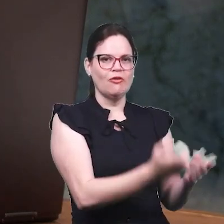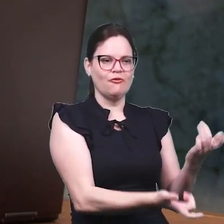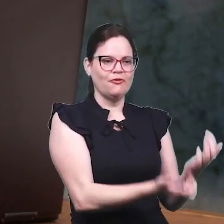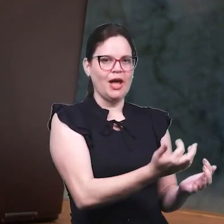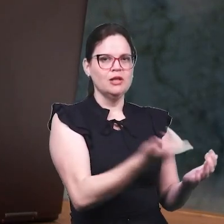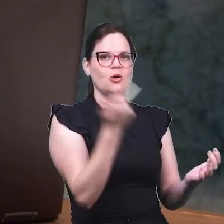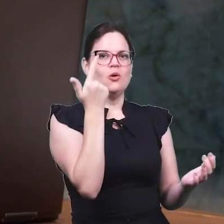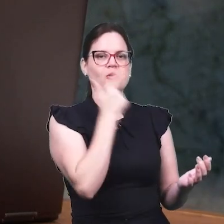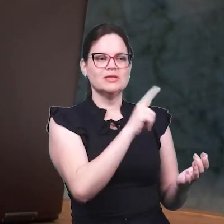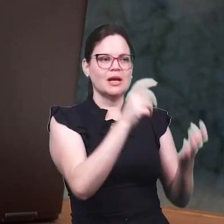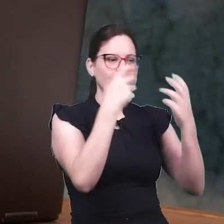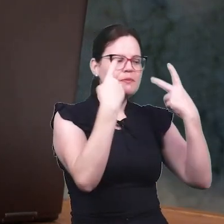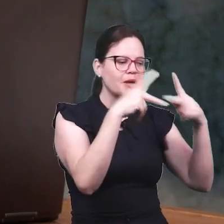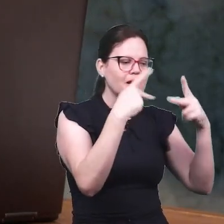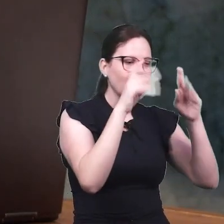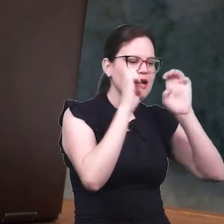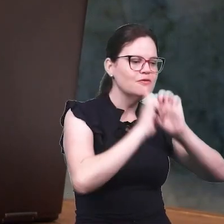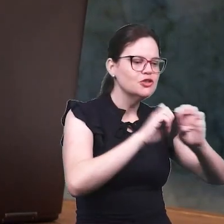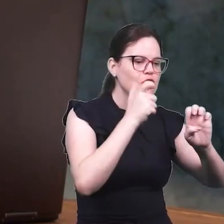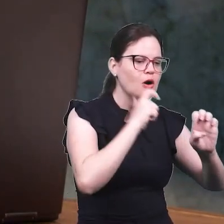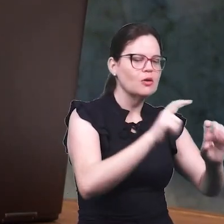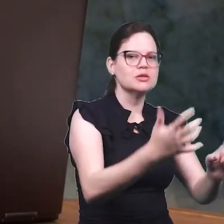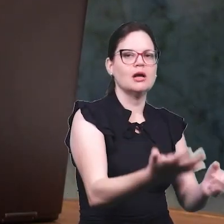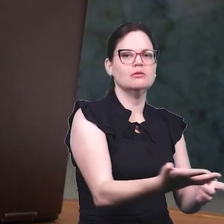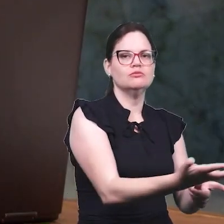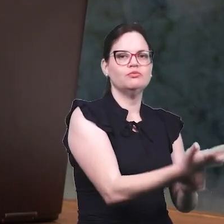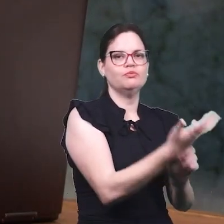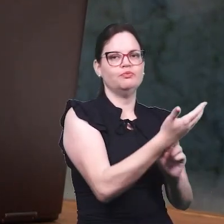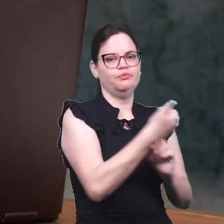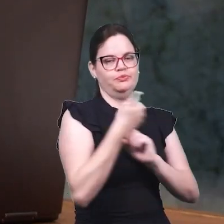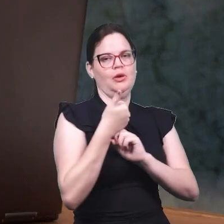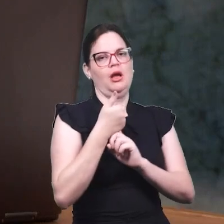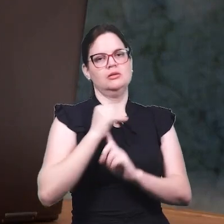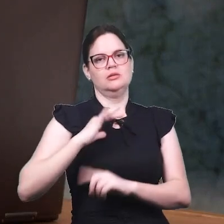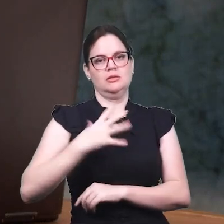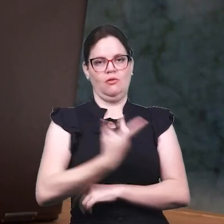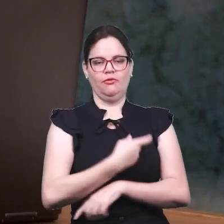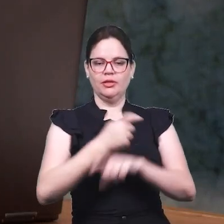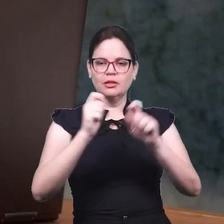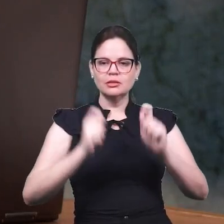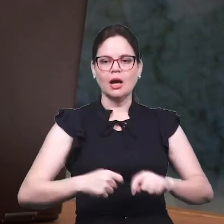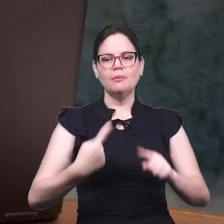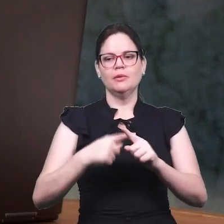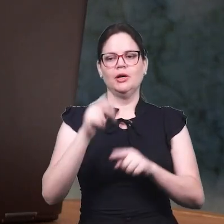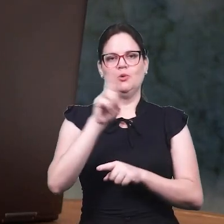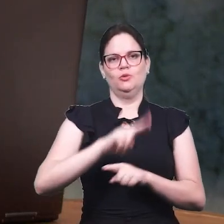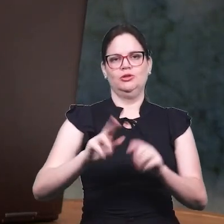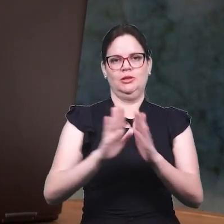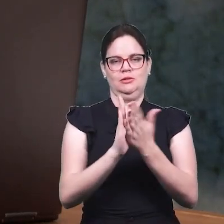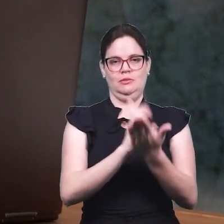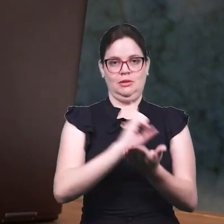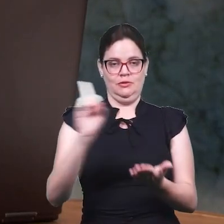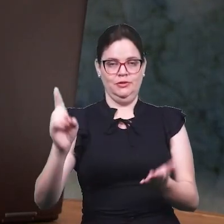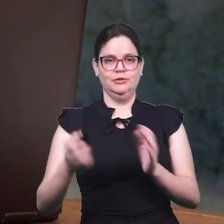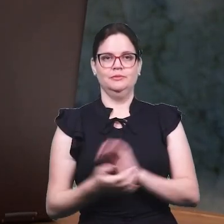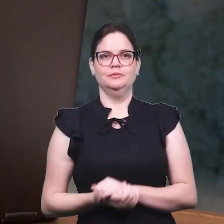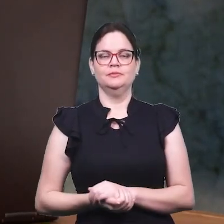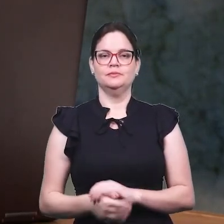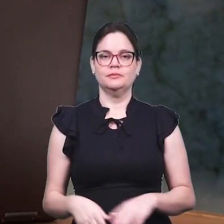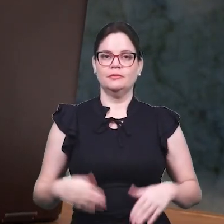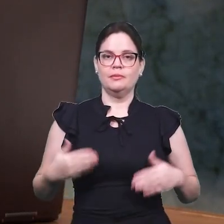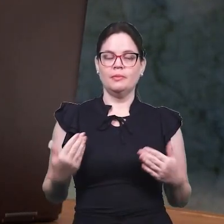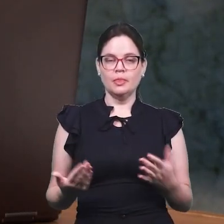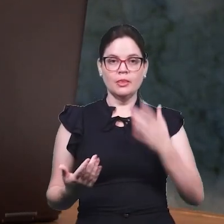à perdição eterna. E em seguida ele diz, porque nele, o Senhor Jesus,